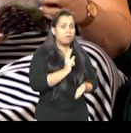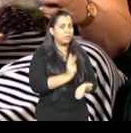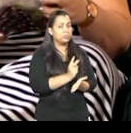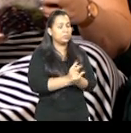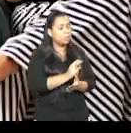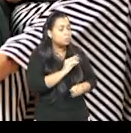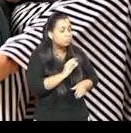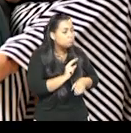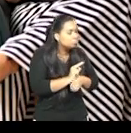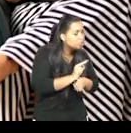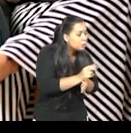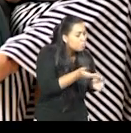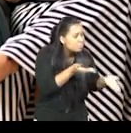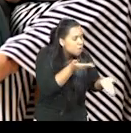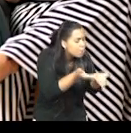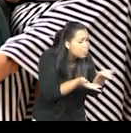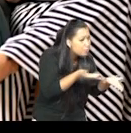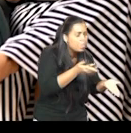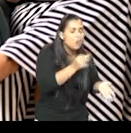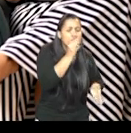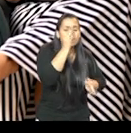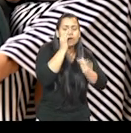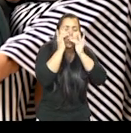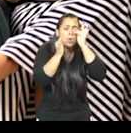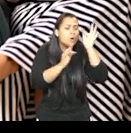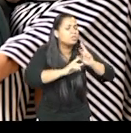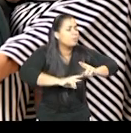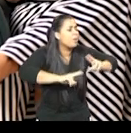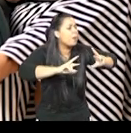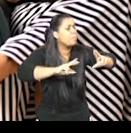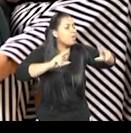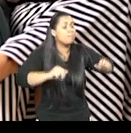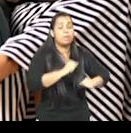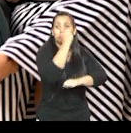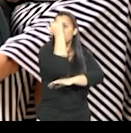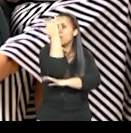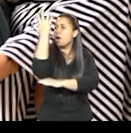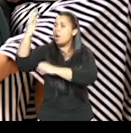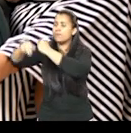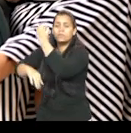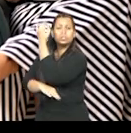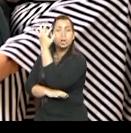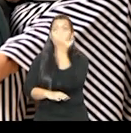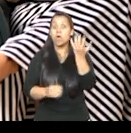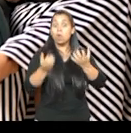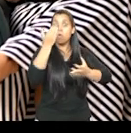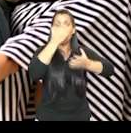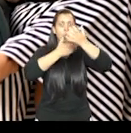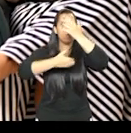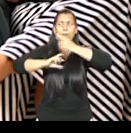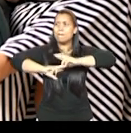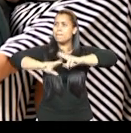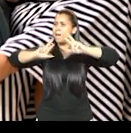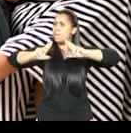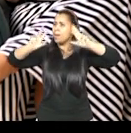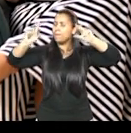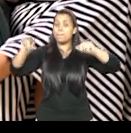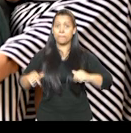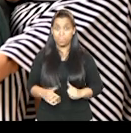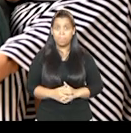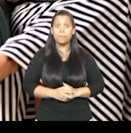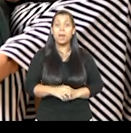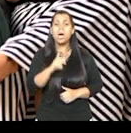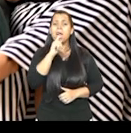que o plantara. Flores de todos os tipos, árvores frutíferas das mais variadas espécies,